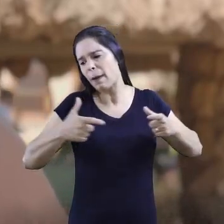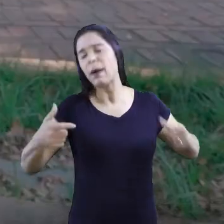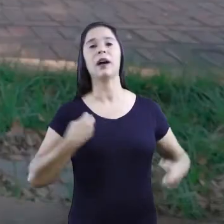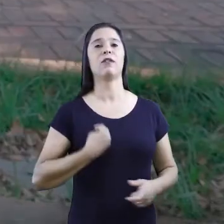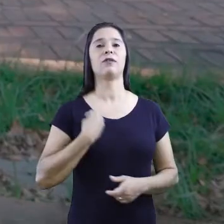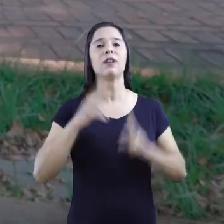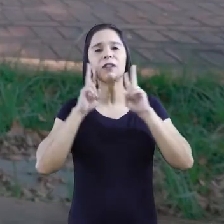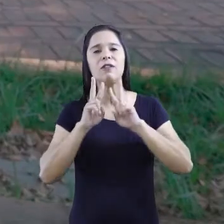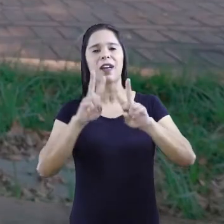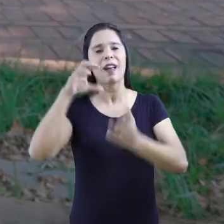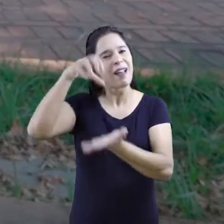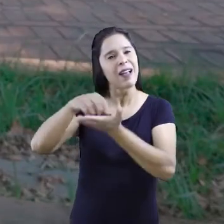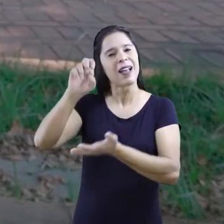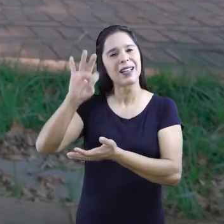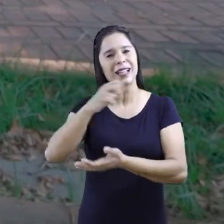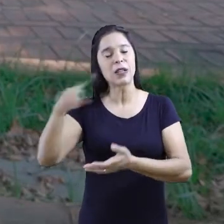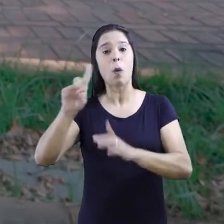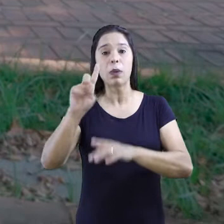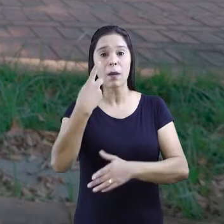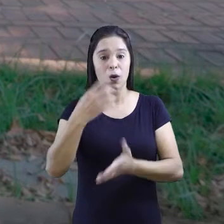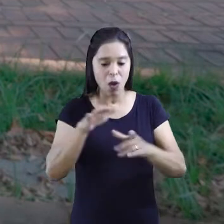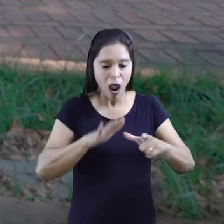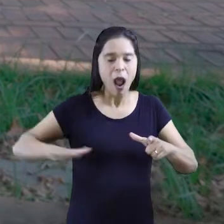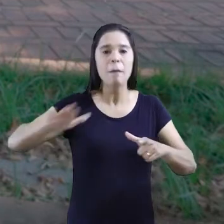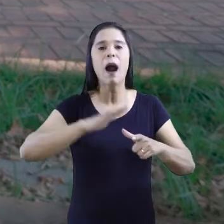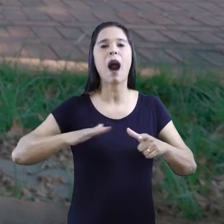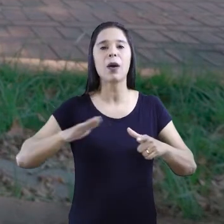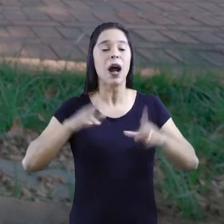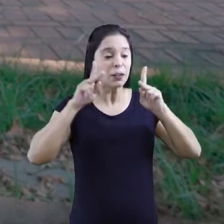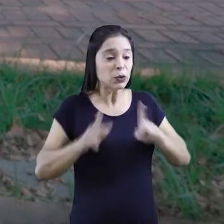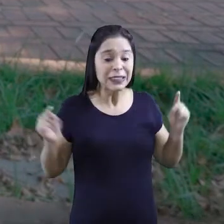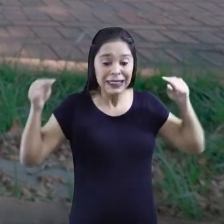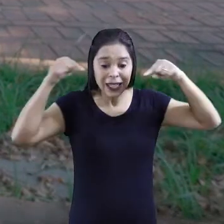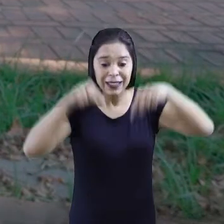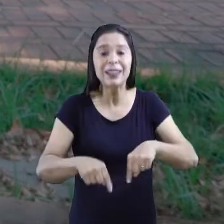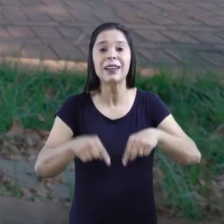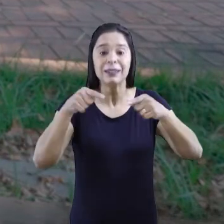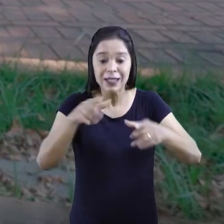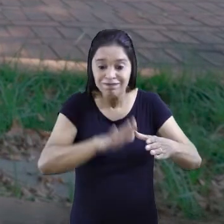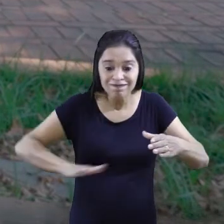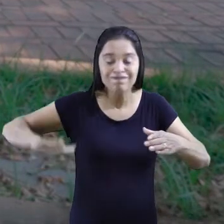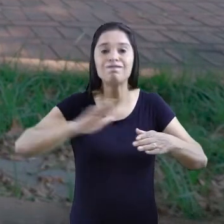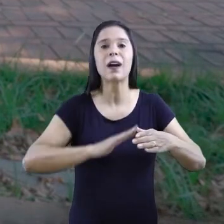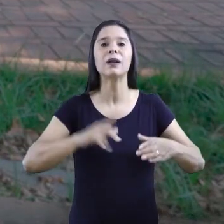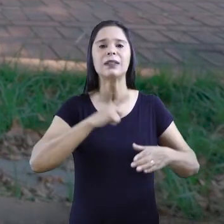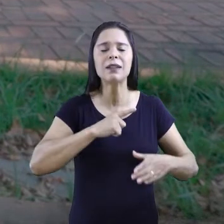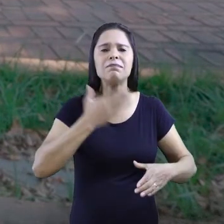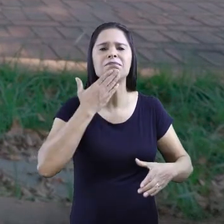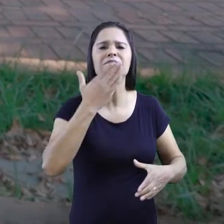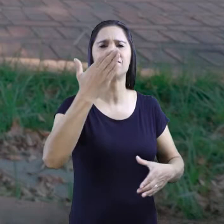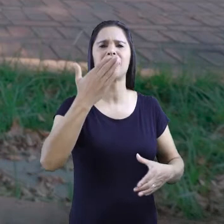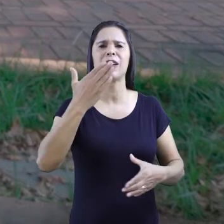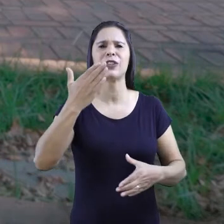foi crescendo. Viver aqui na estação como um primeiro bairro fez com que as pessoas daqui, né, desse